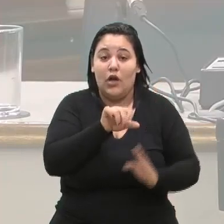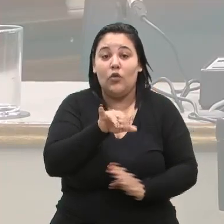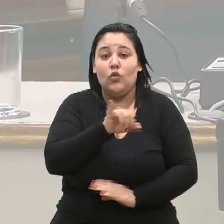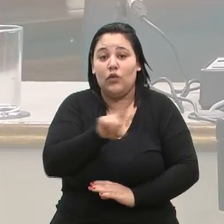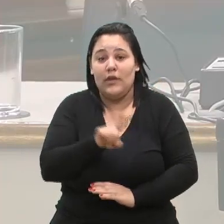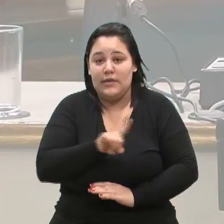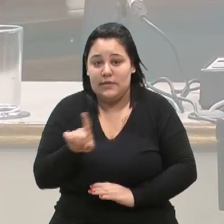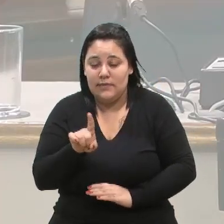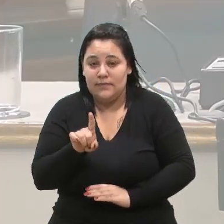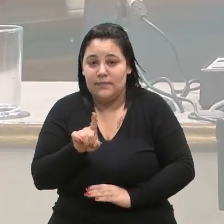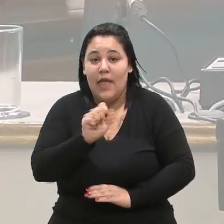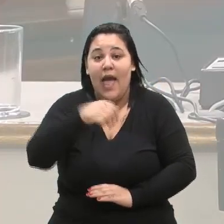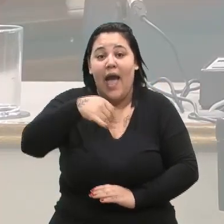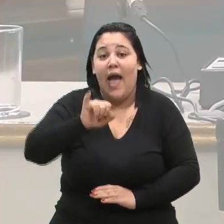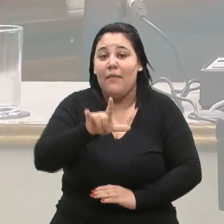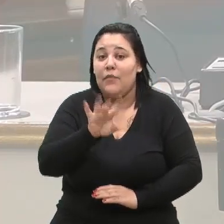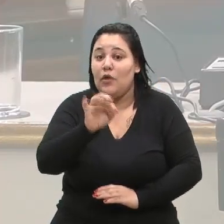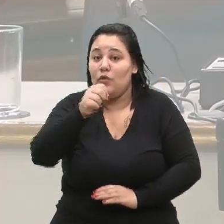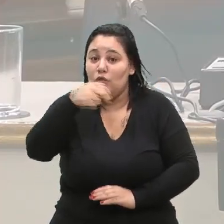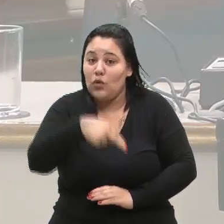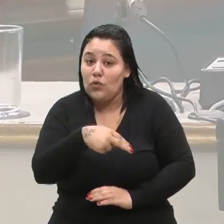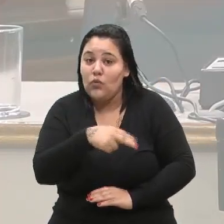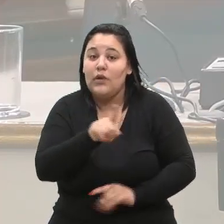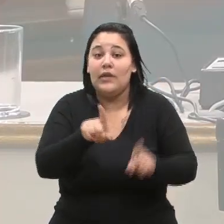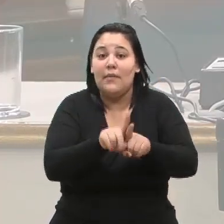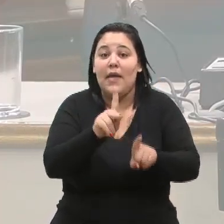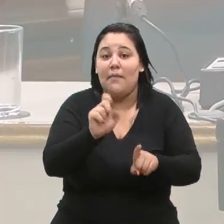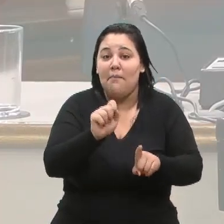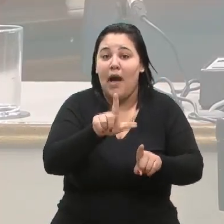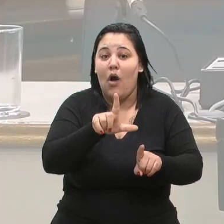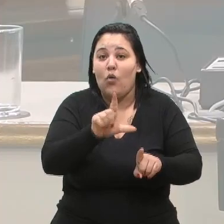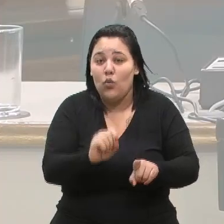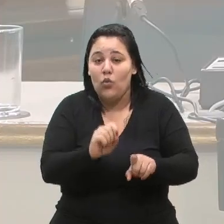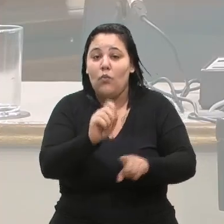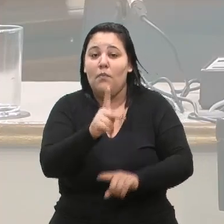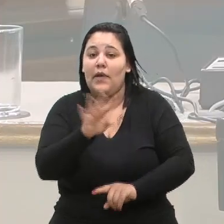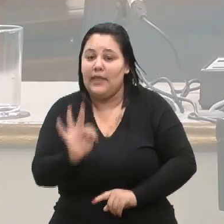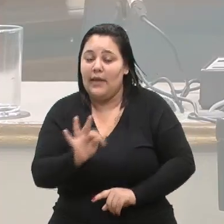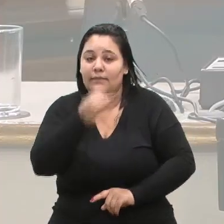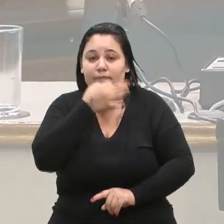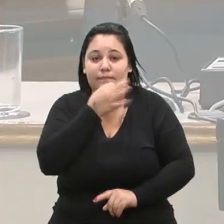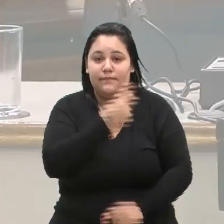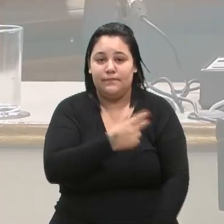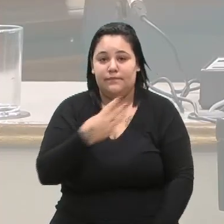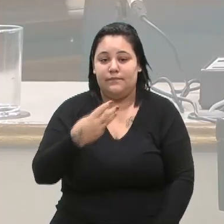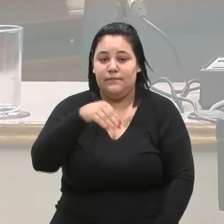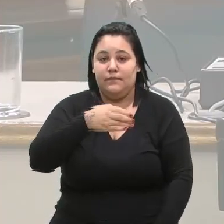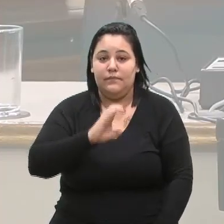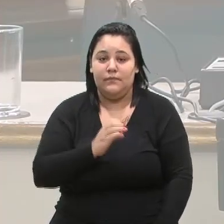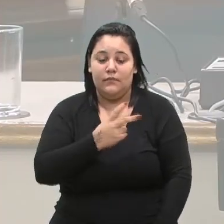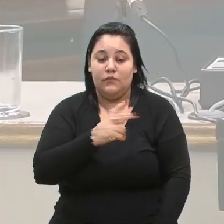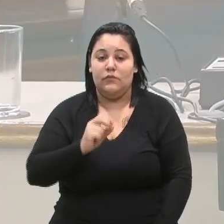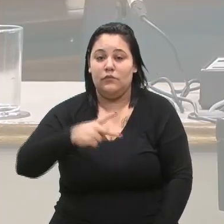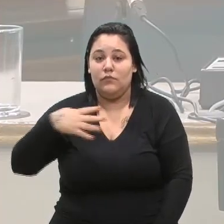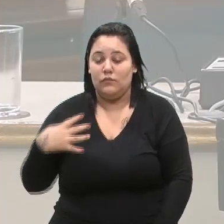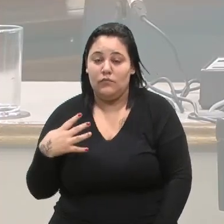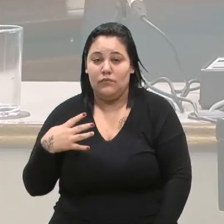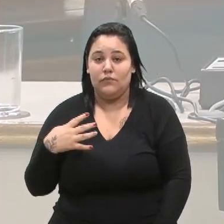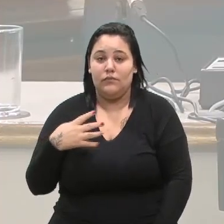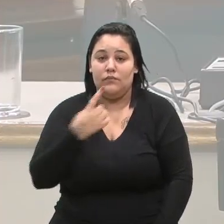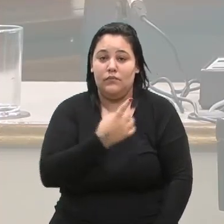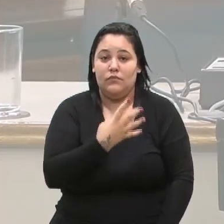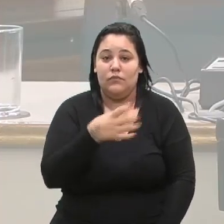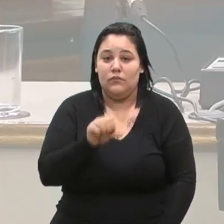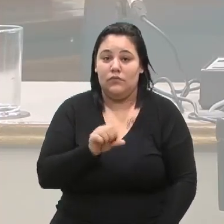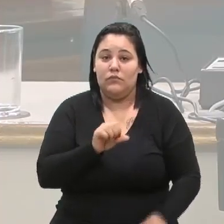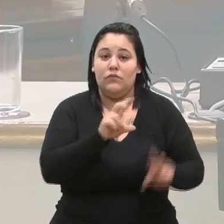progressistas, Hamilton Mourão, republicanos, e Paulo Paim, PT. Caxias do Sul, 23 de março de 2024, 149 anos de